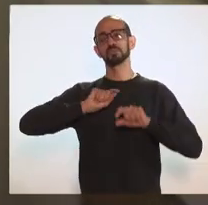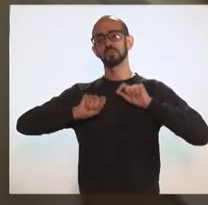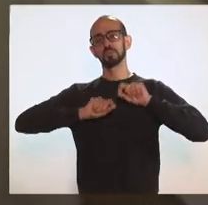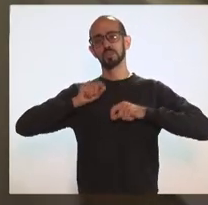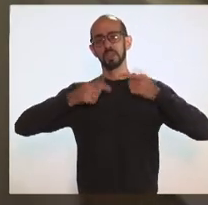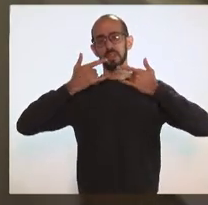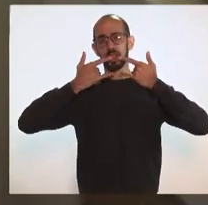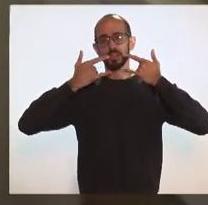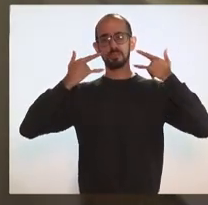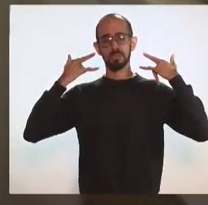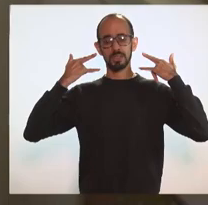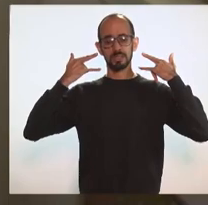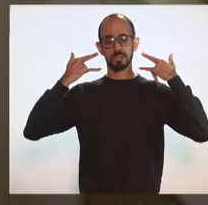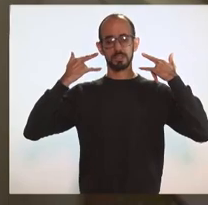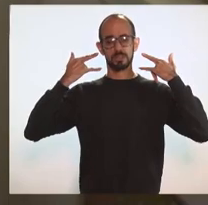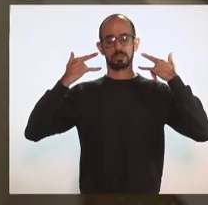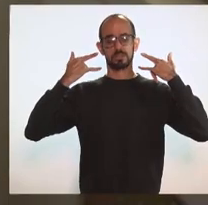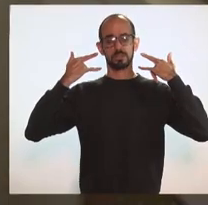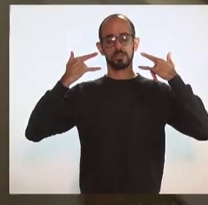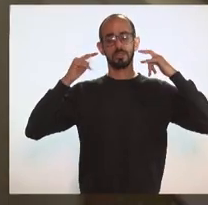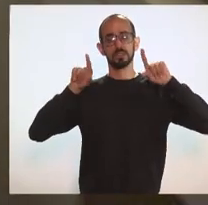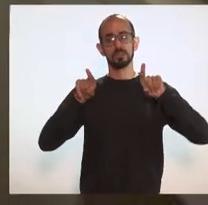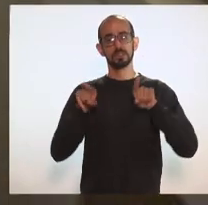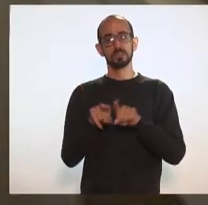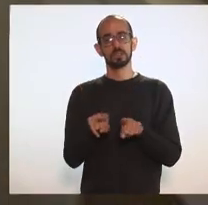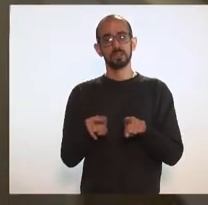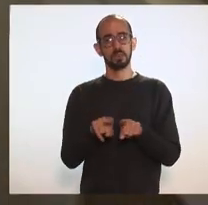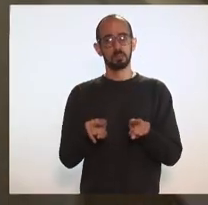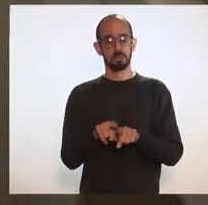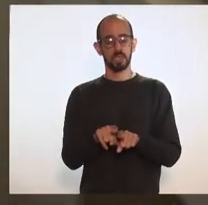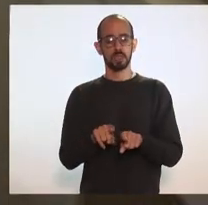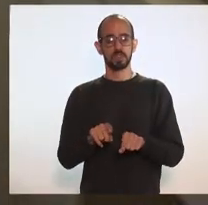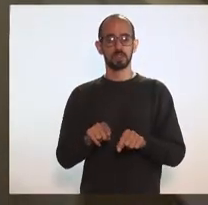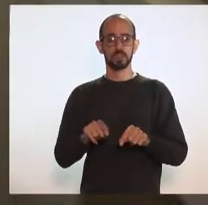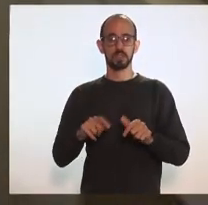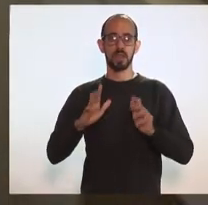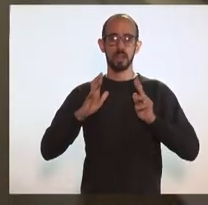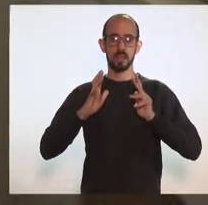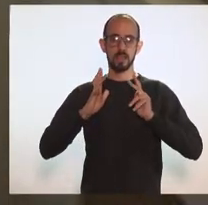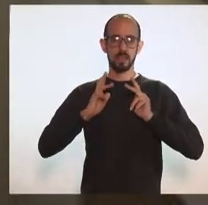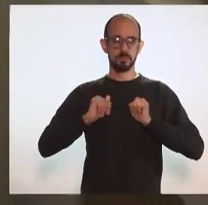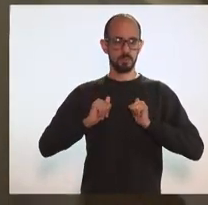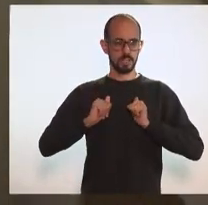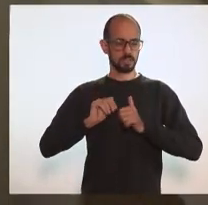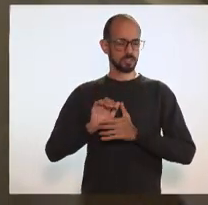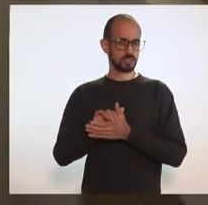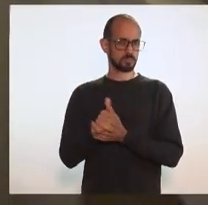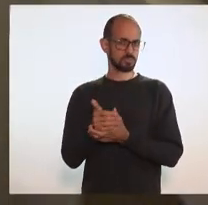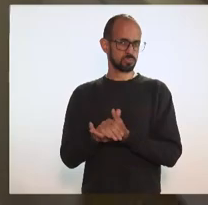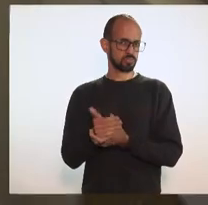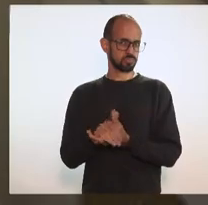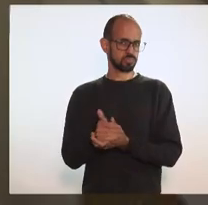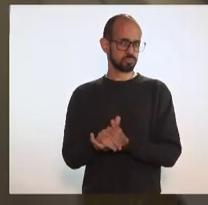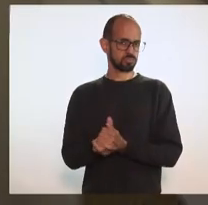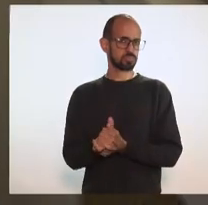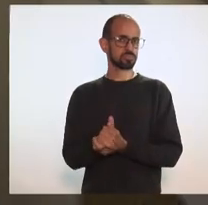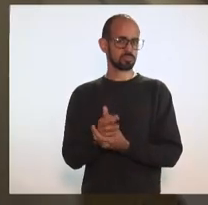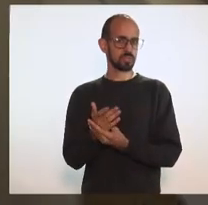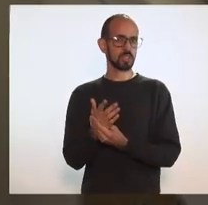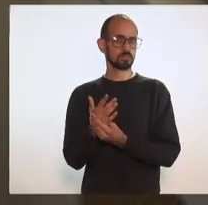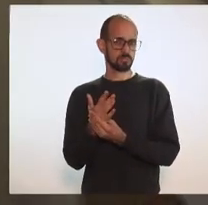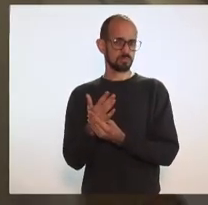é de mágicas e a questão da higiene com